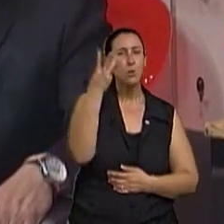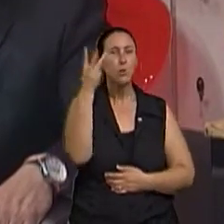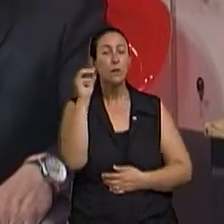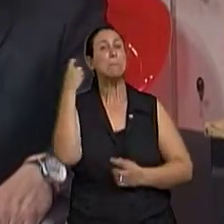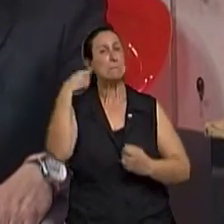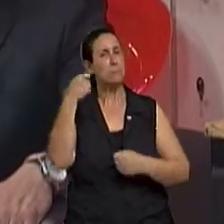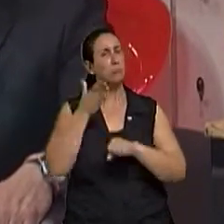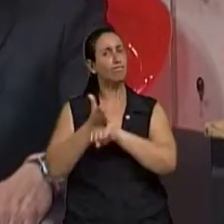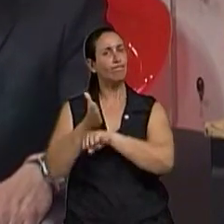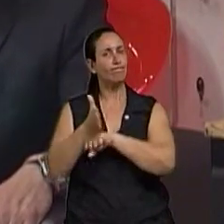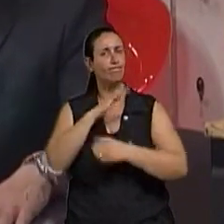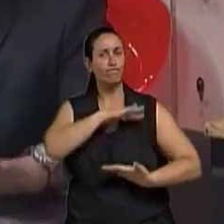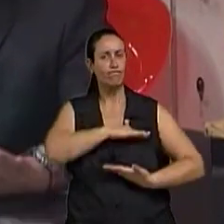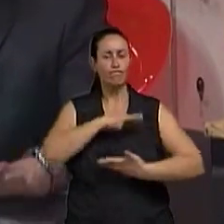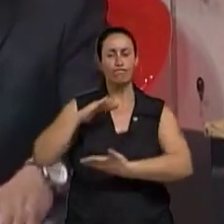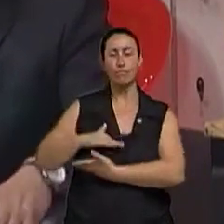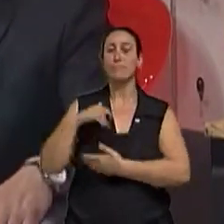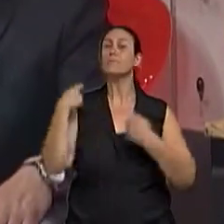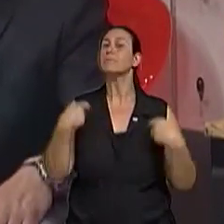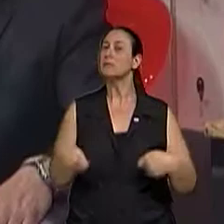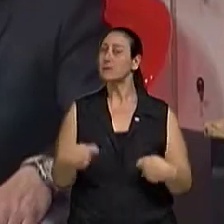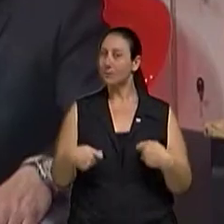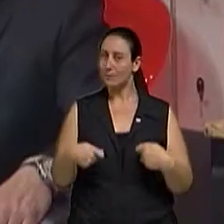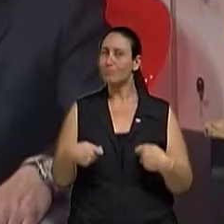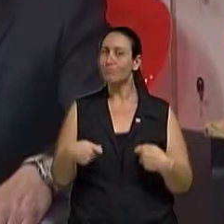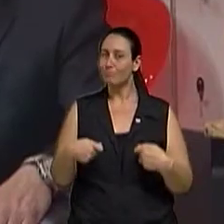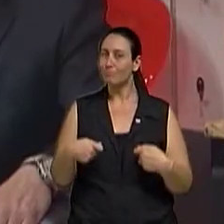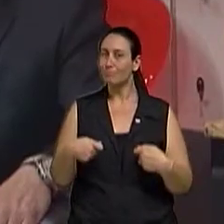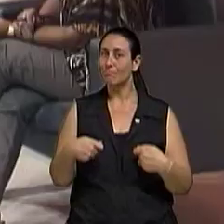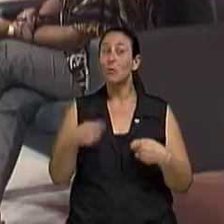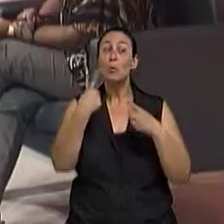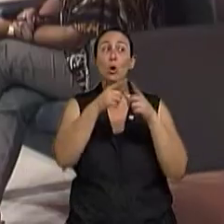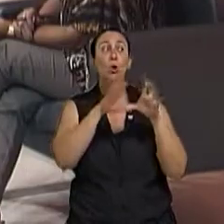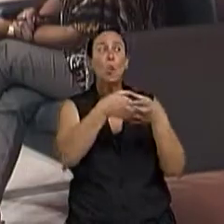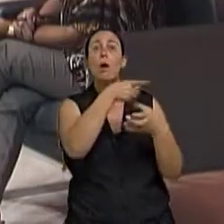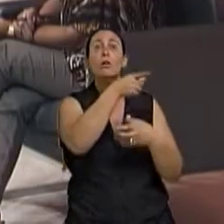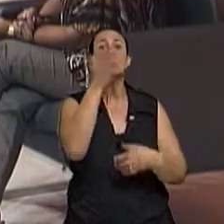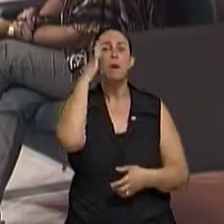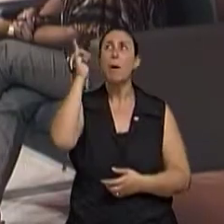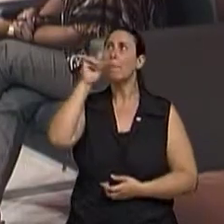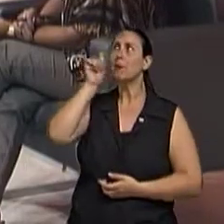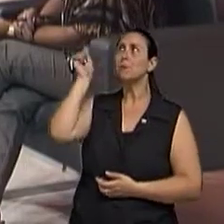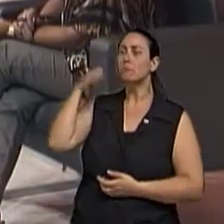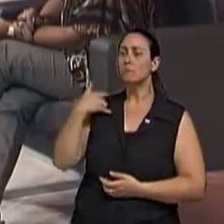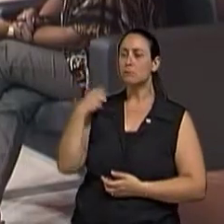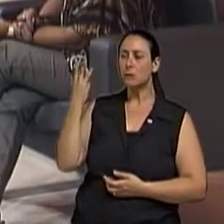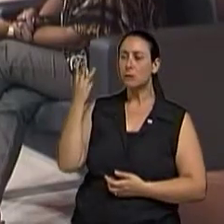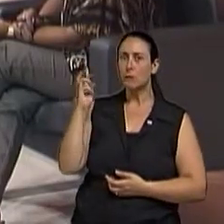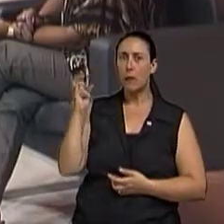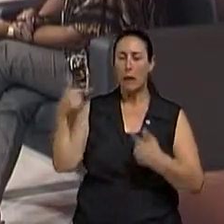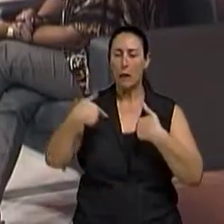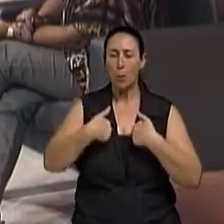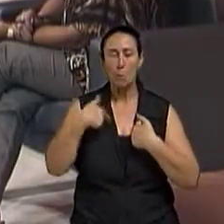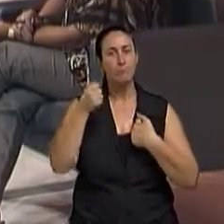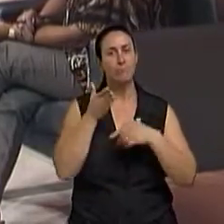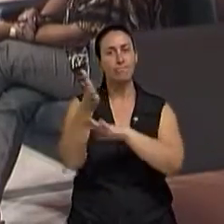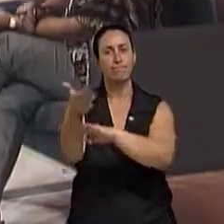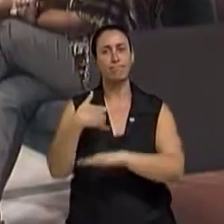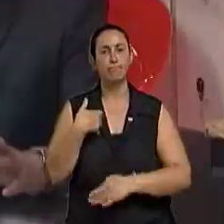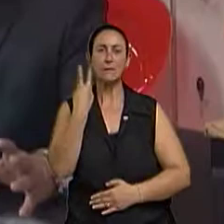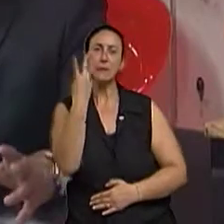dos exames de mama. Tá? Essa é uma leitura quando se tem um grupo de risco maior. O restante é essa possibilidade de